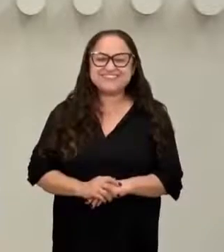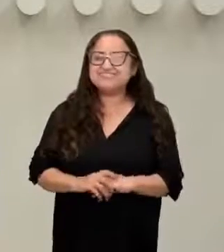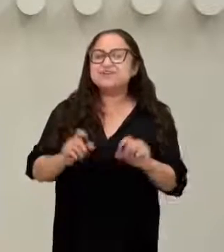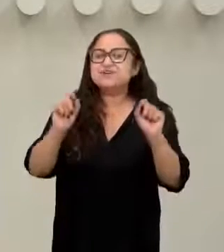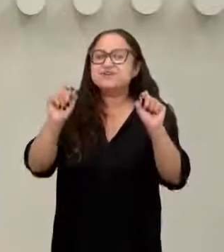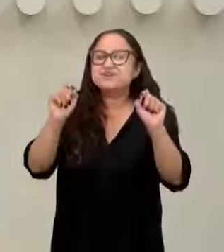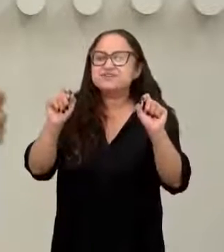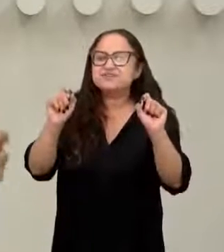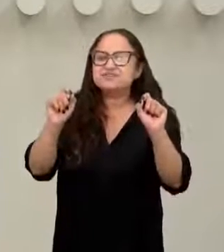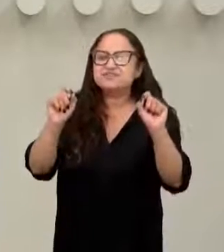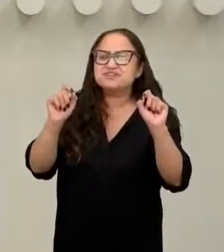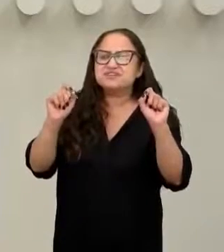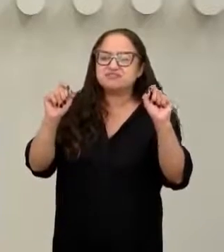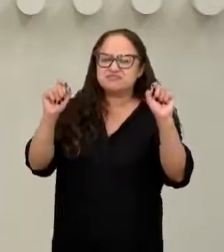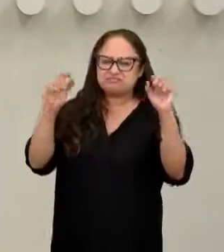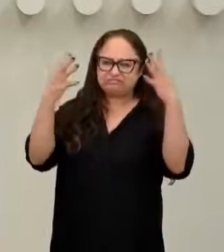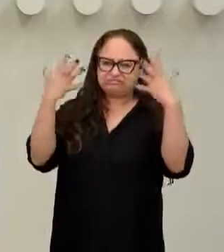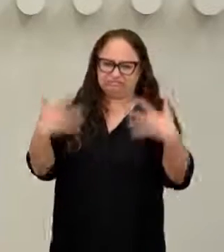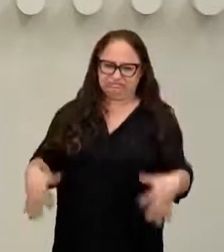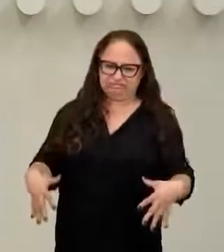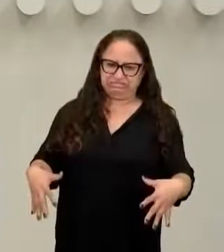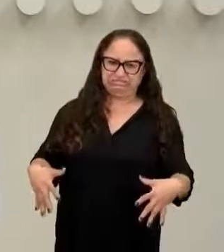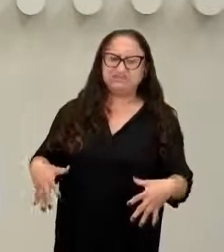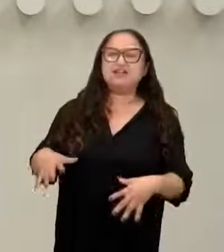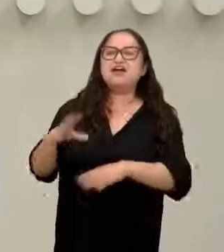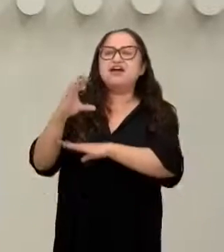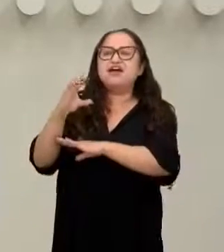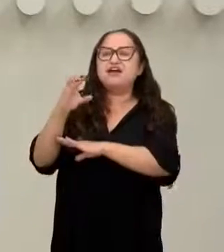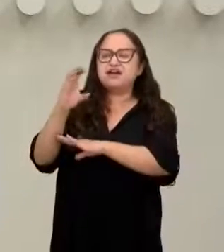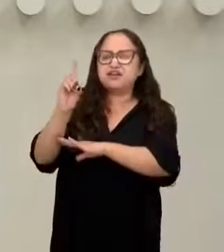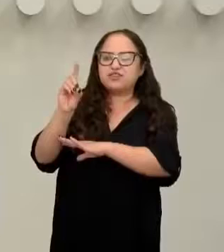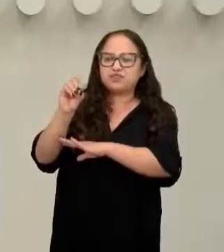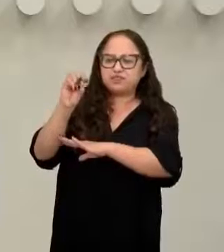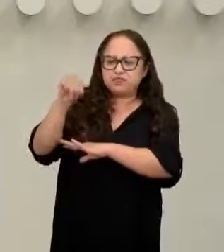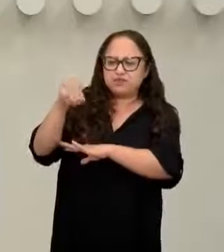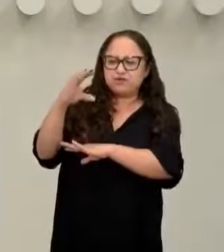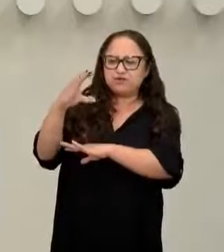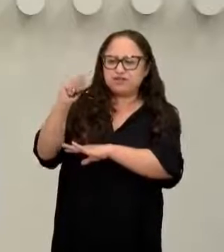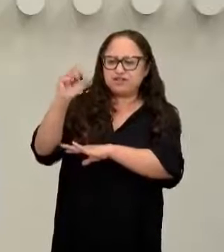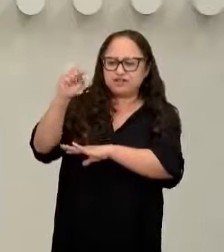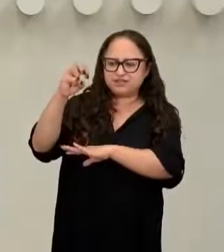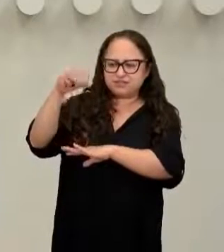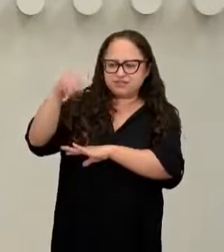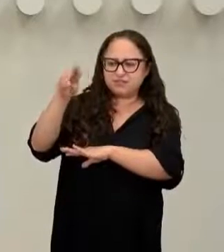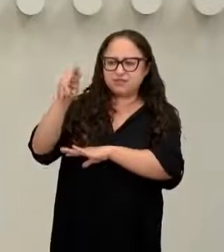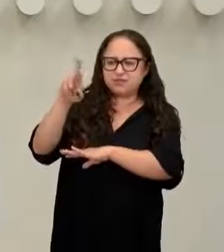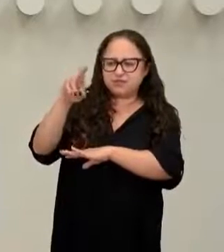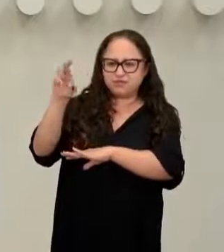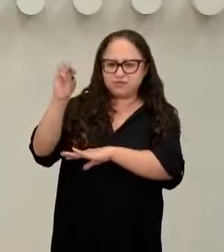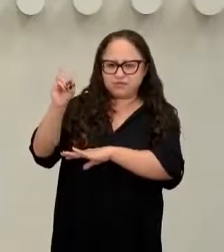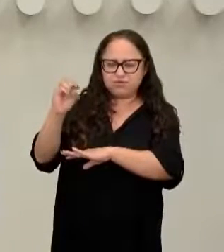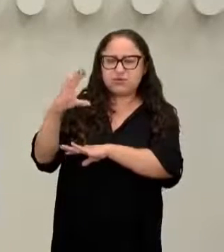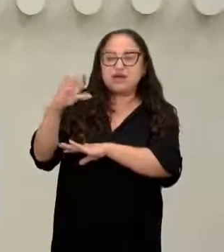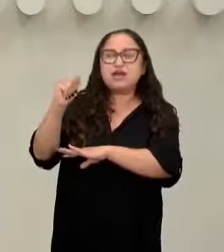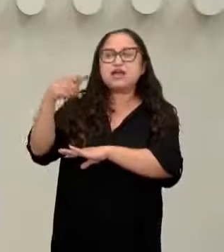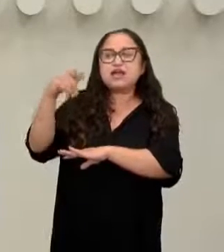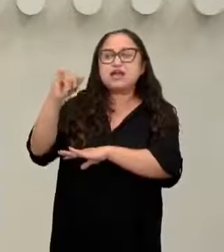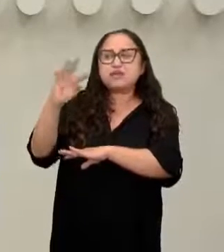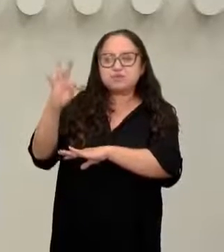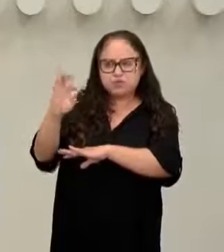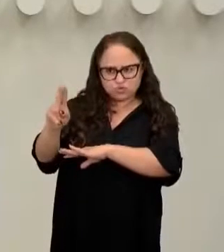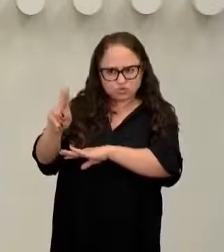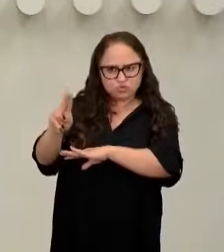questão trágica do livro Dom Casmurro, traiu ou não traiu, né? Bentinho traiu, Capitu, traiu ou não traiu Bentinho?